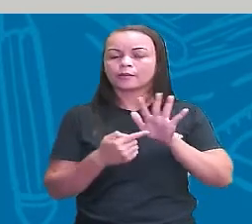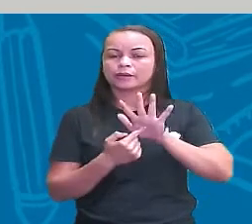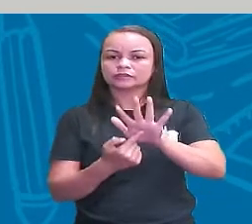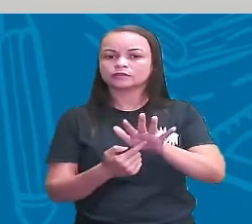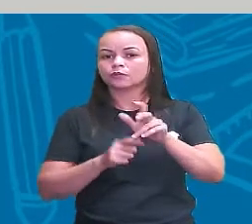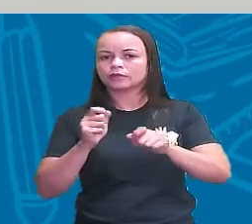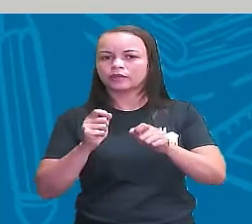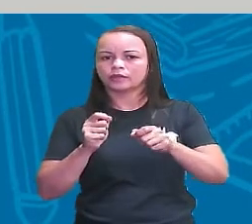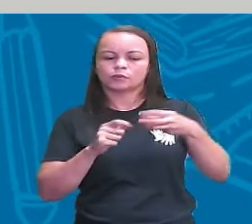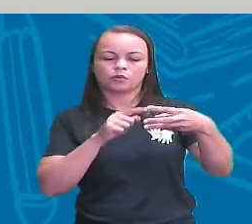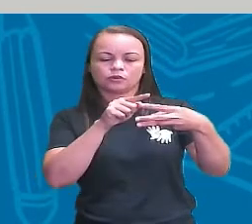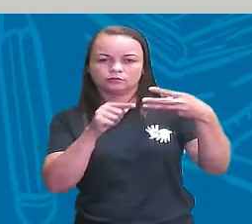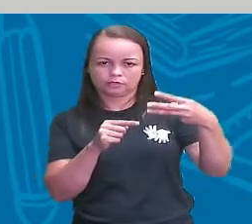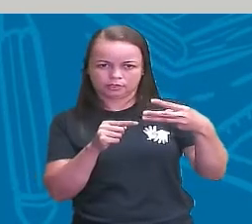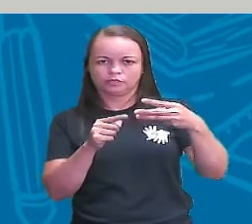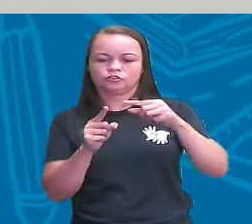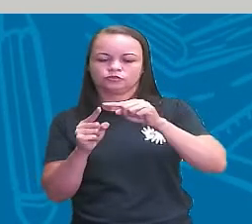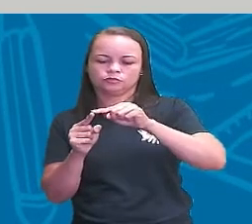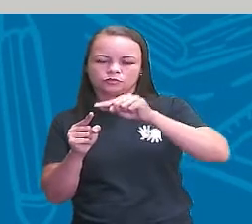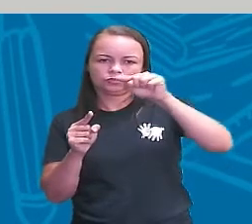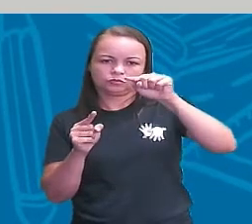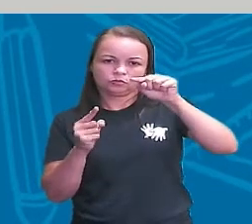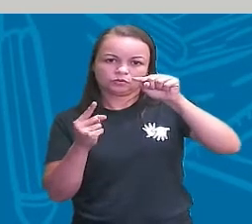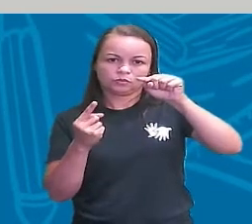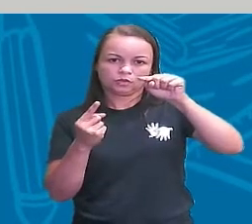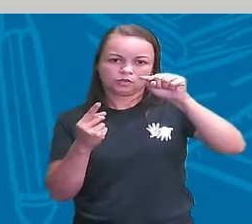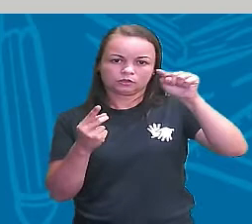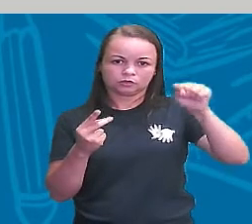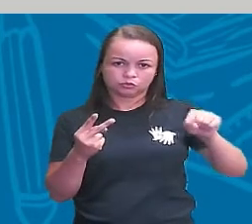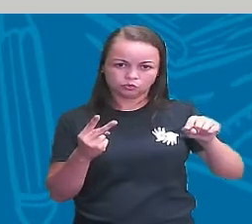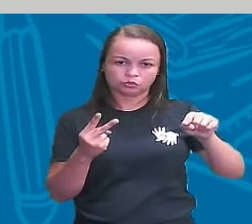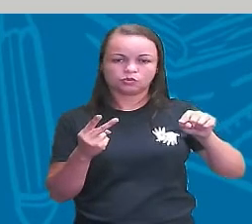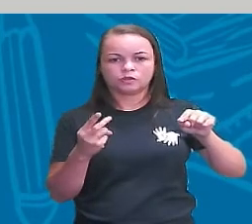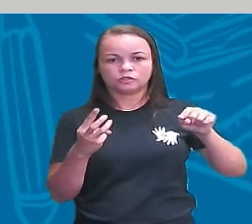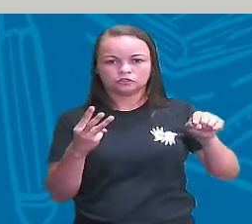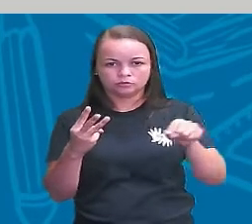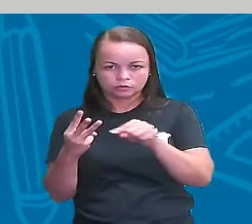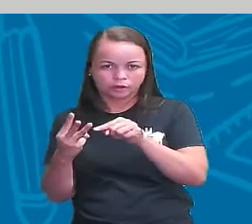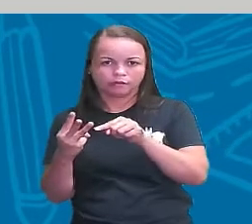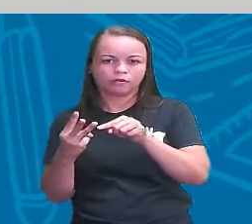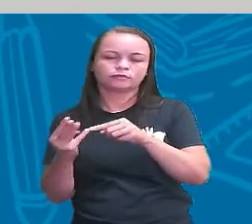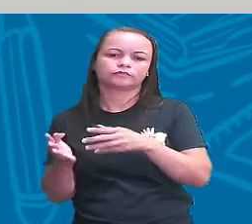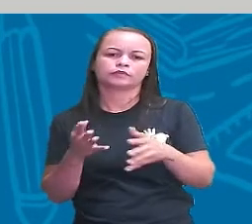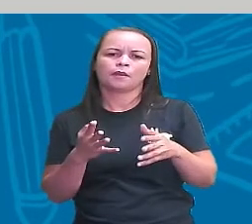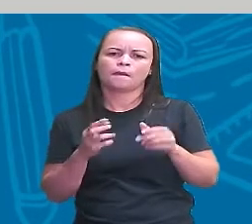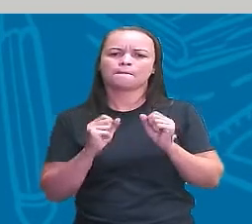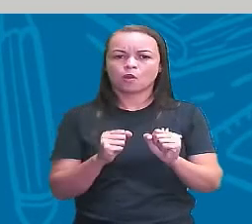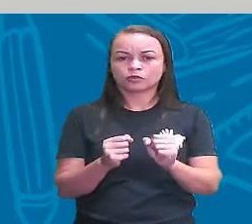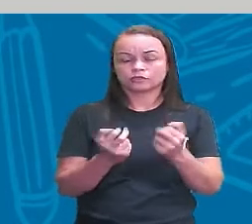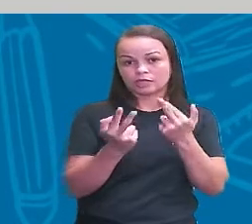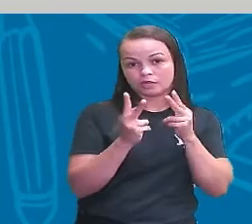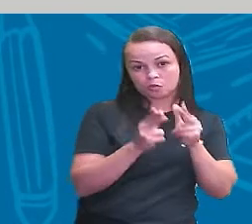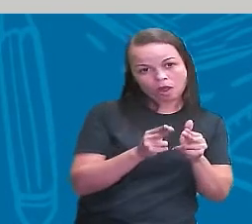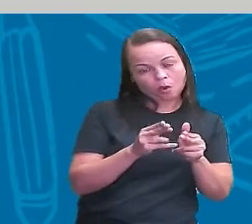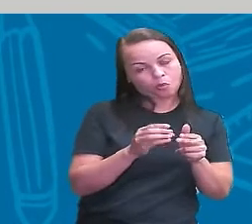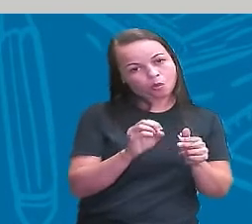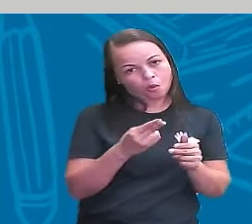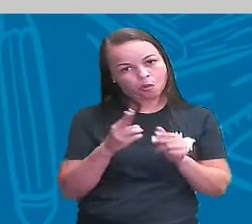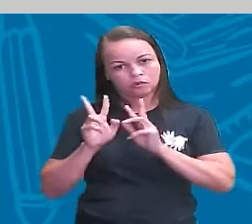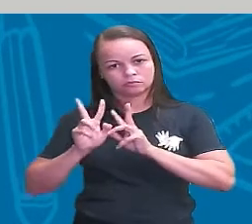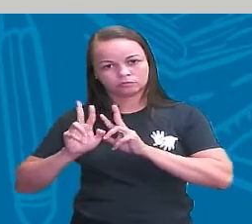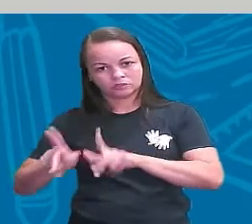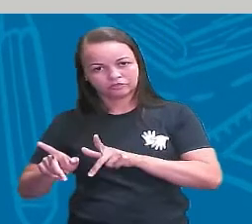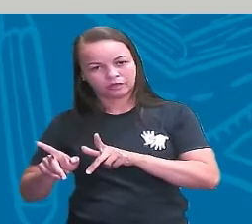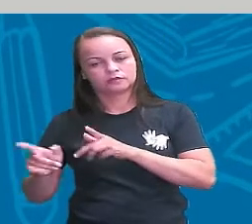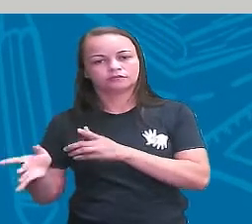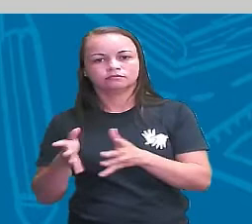Por 3 lados. Não é isso? Pode ser eles iguais ou diferentes. E se o perímetro é a soma de todos